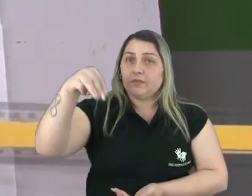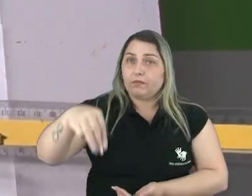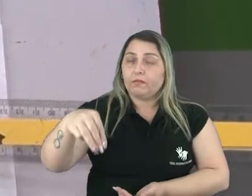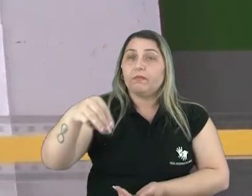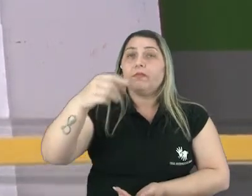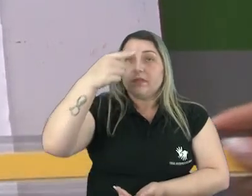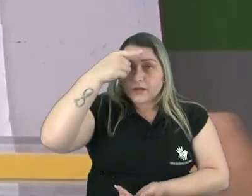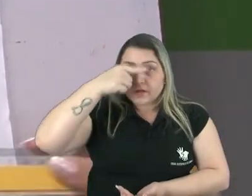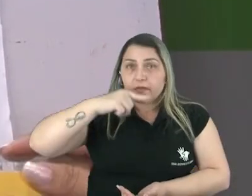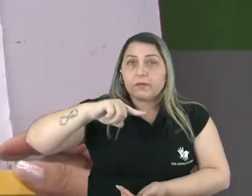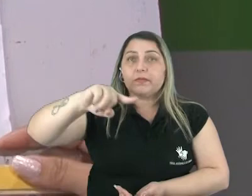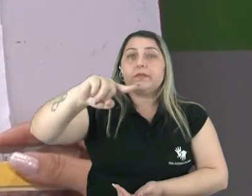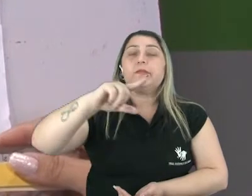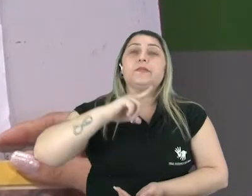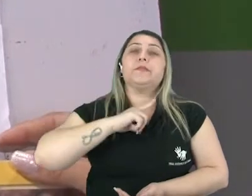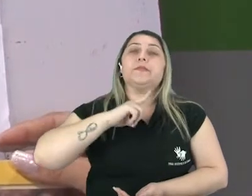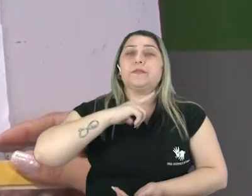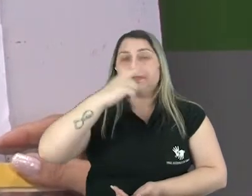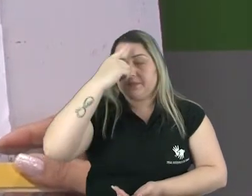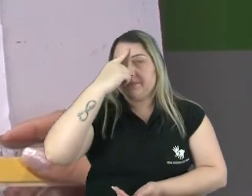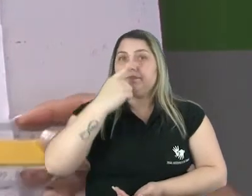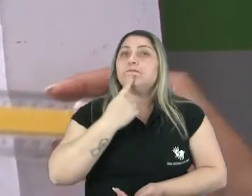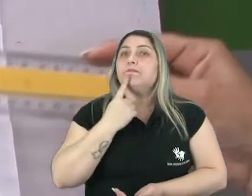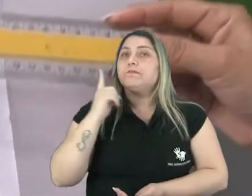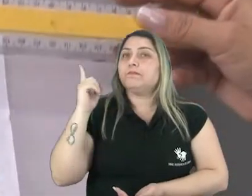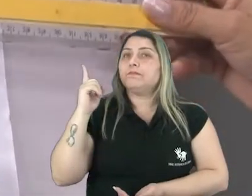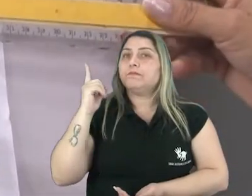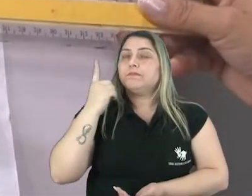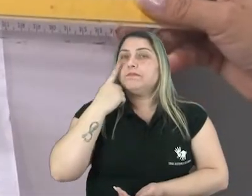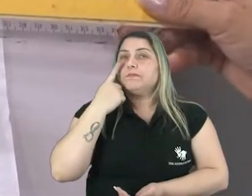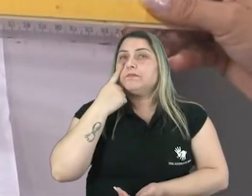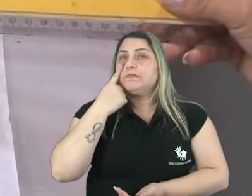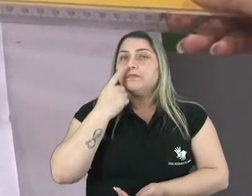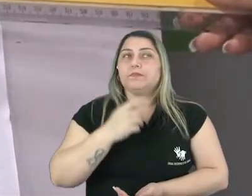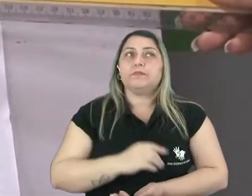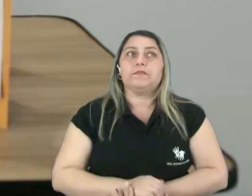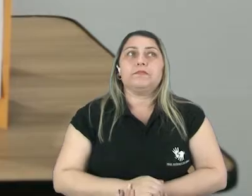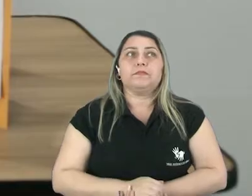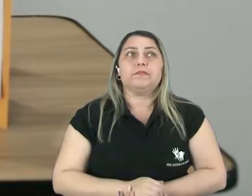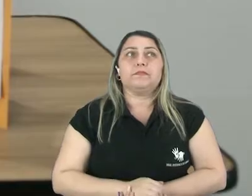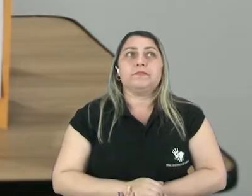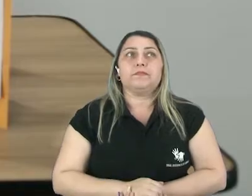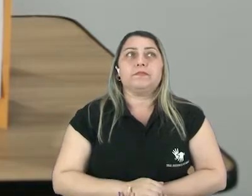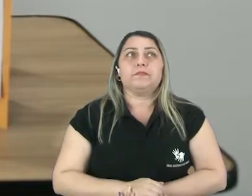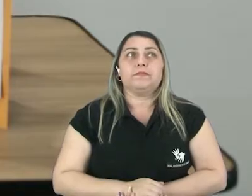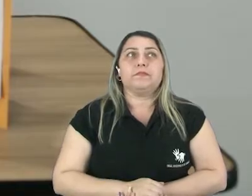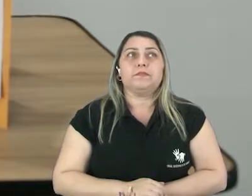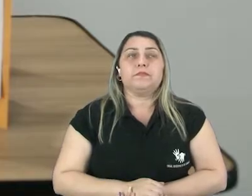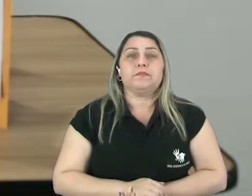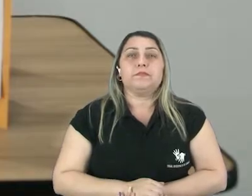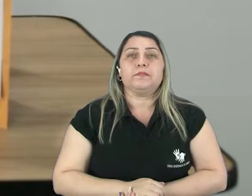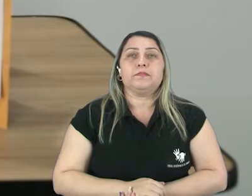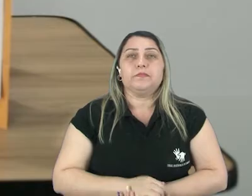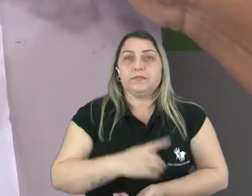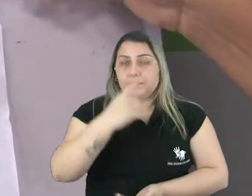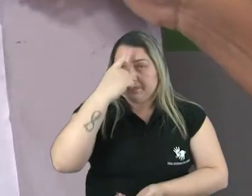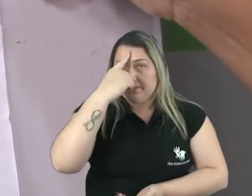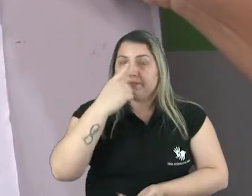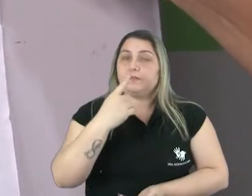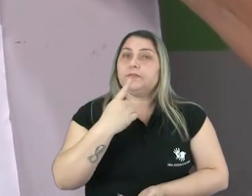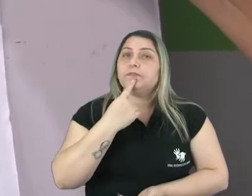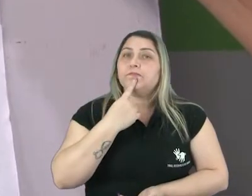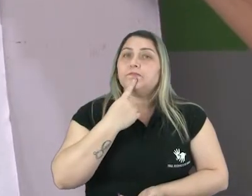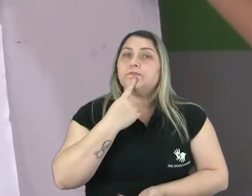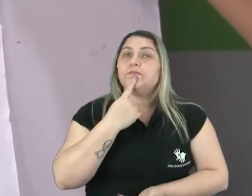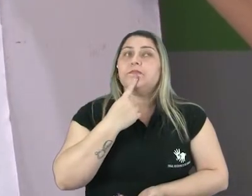metros o elefante tem nesta imagem? Vamos observar? O elefante, nesta